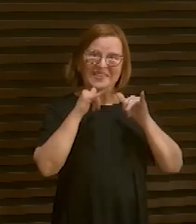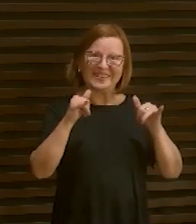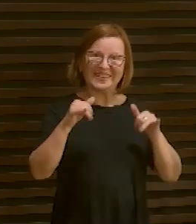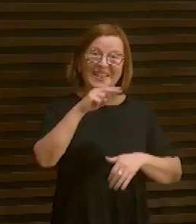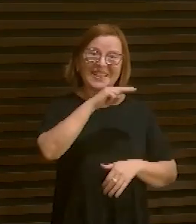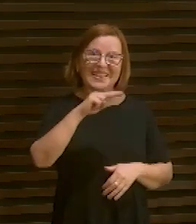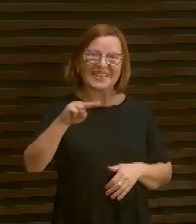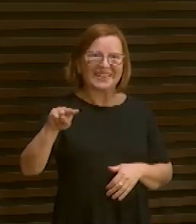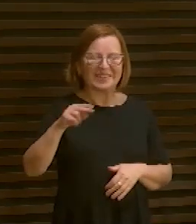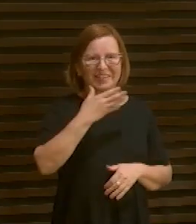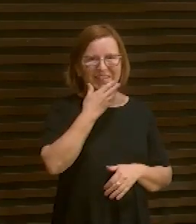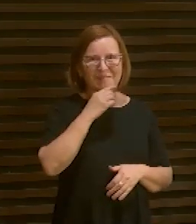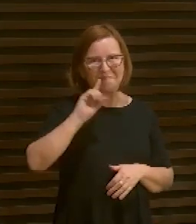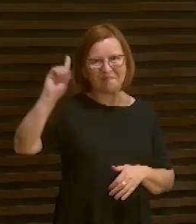Pai.